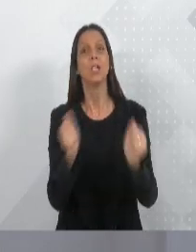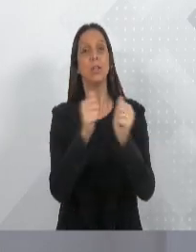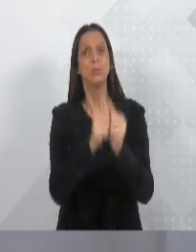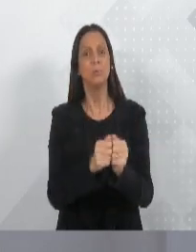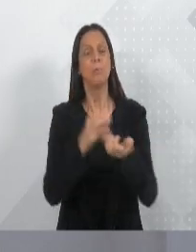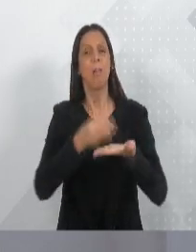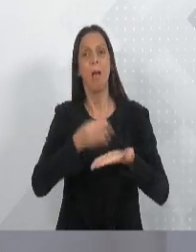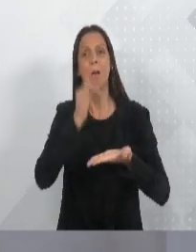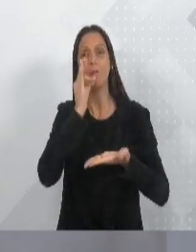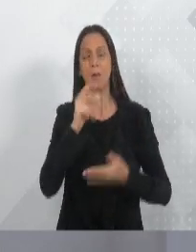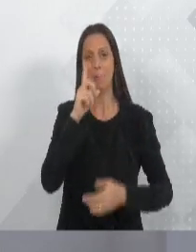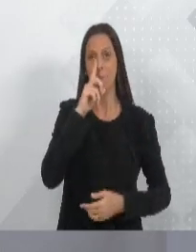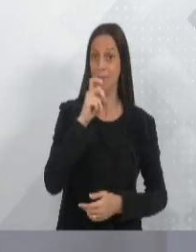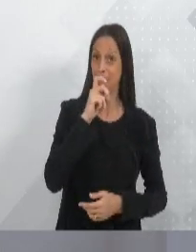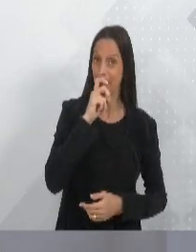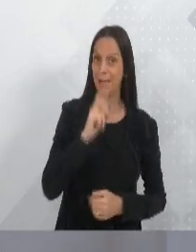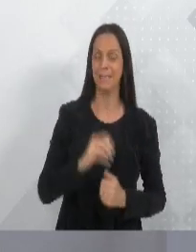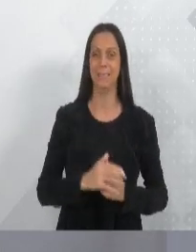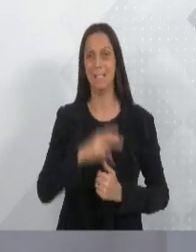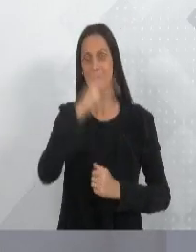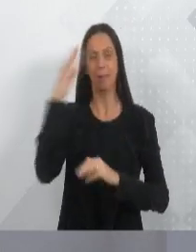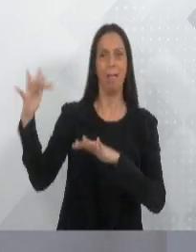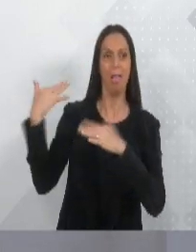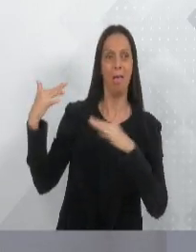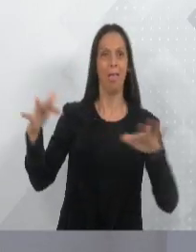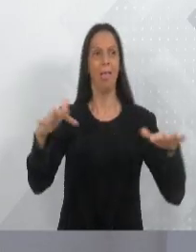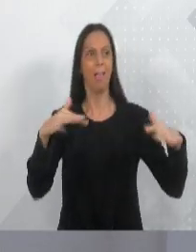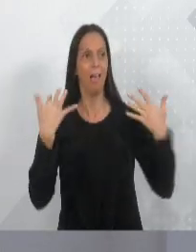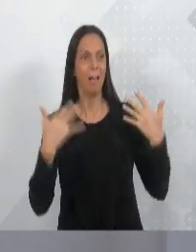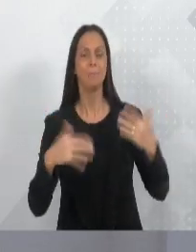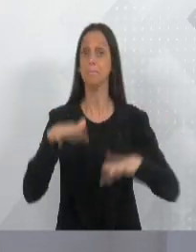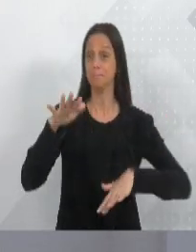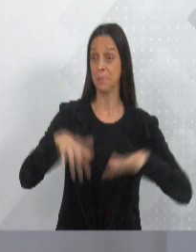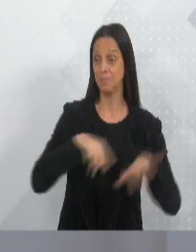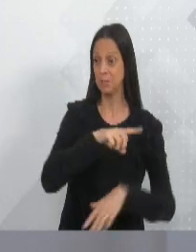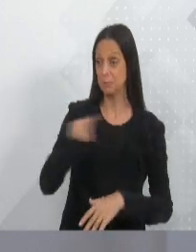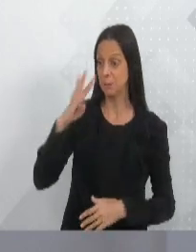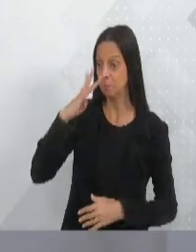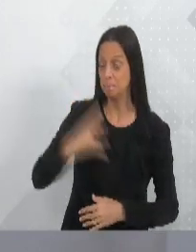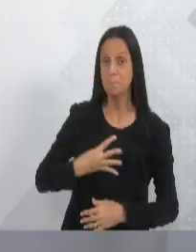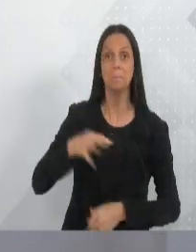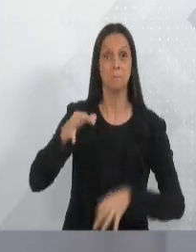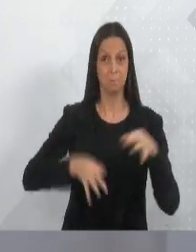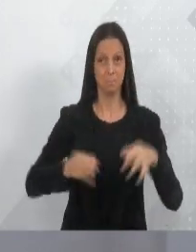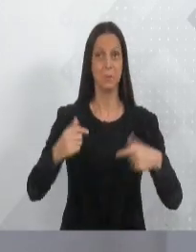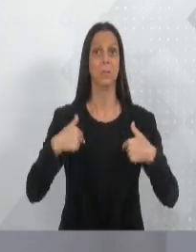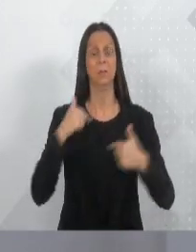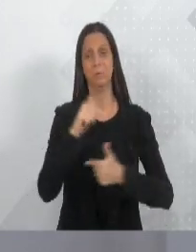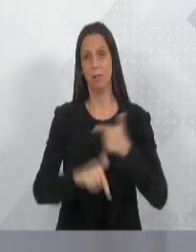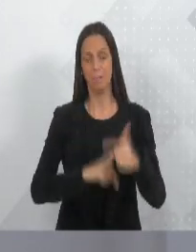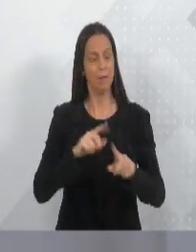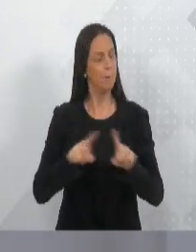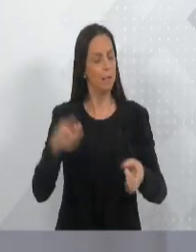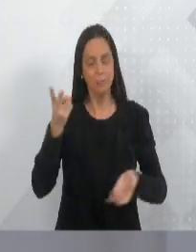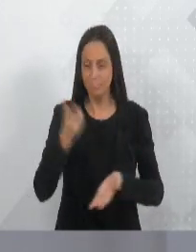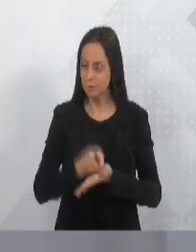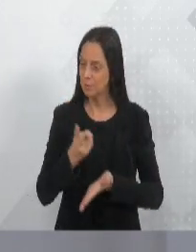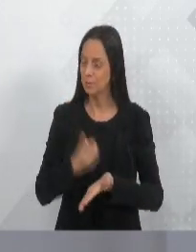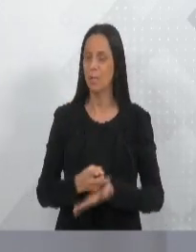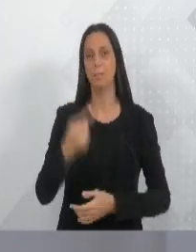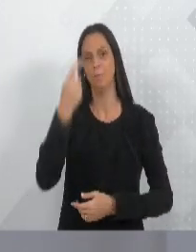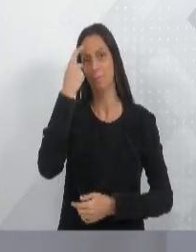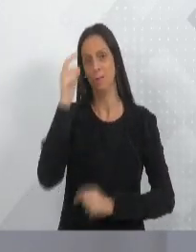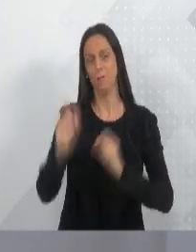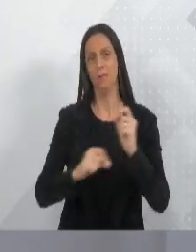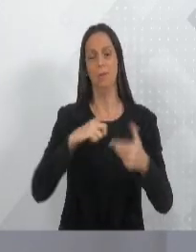além talvez alguns julguem a maneira com que eu trabalho ou deixo de trabalhar mas eu sempre prizi pela independência dos